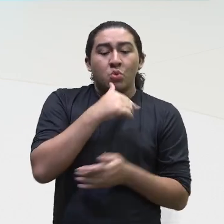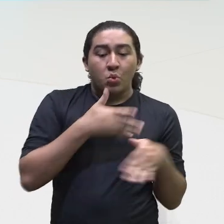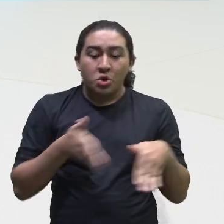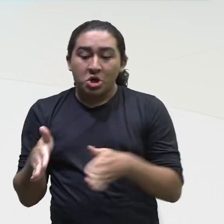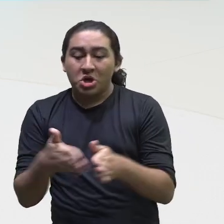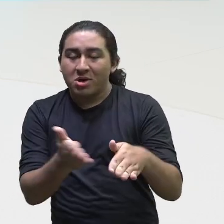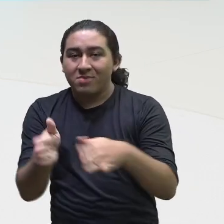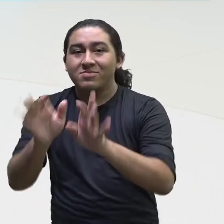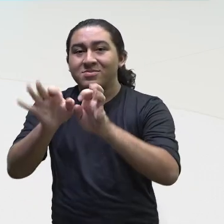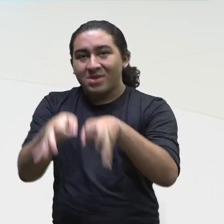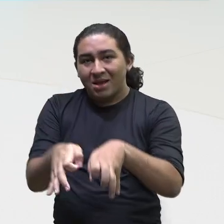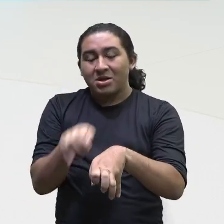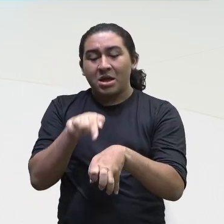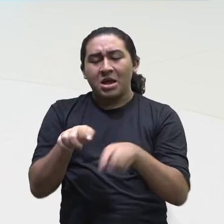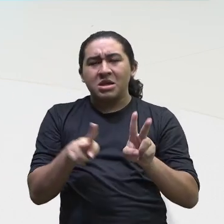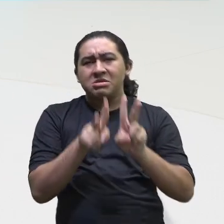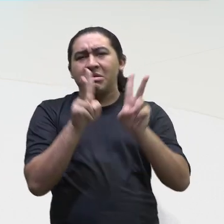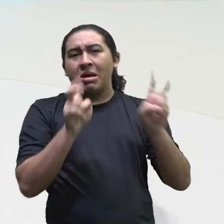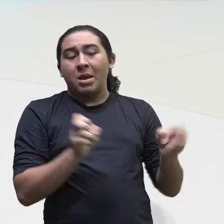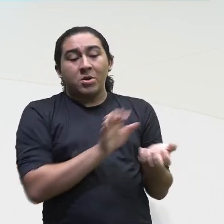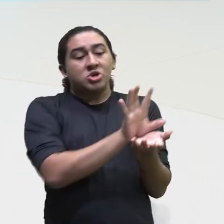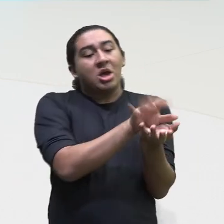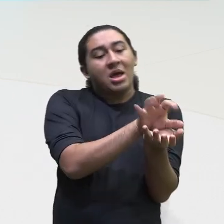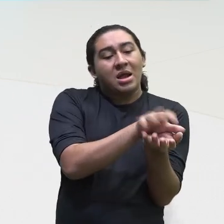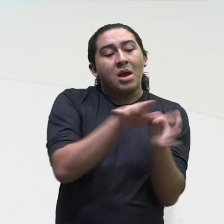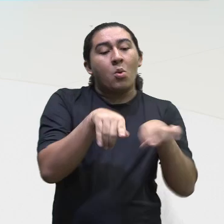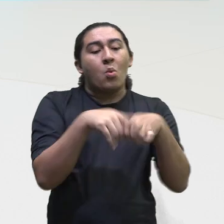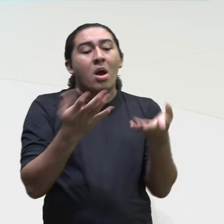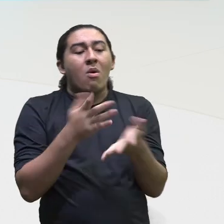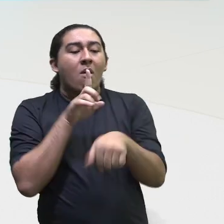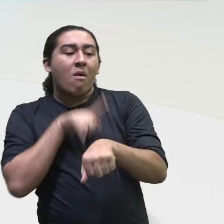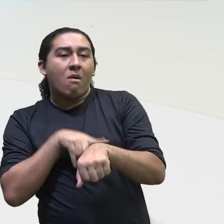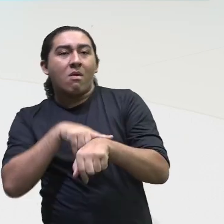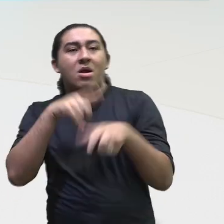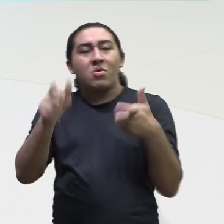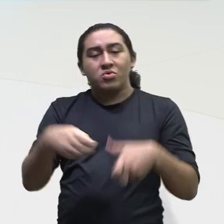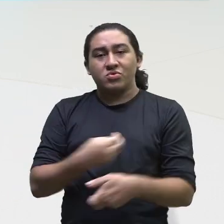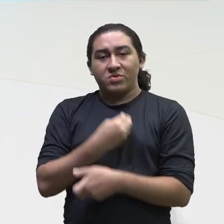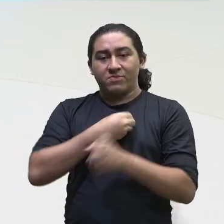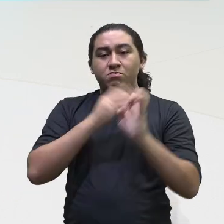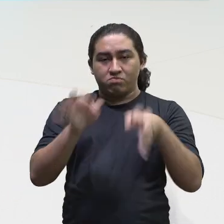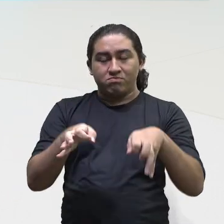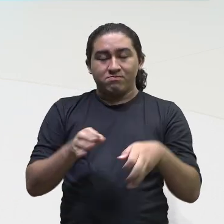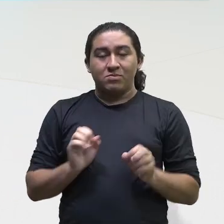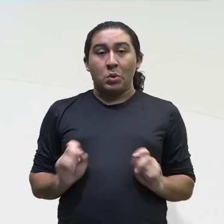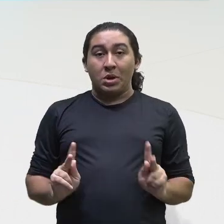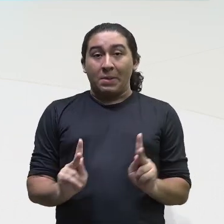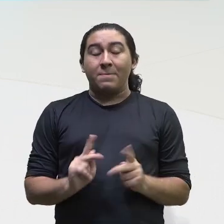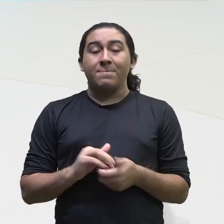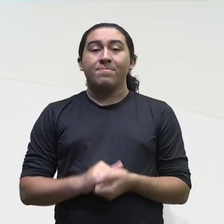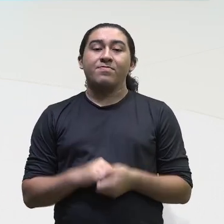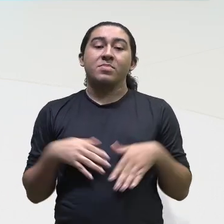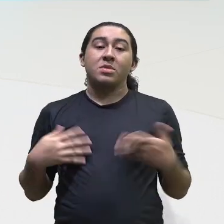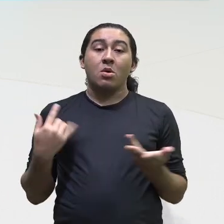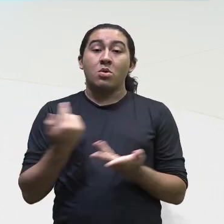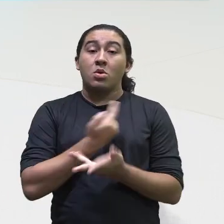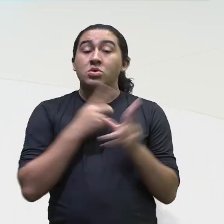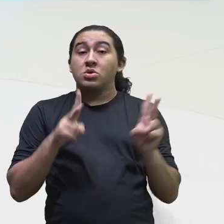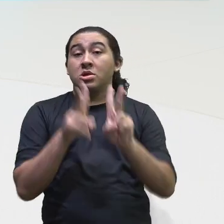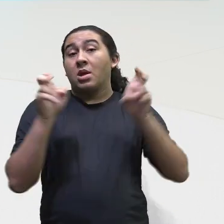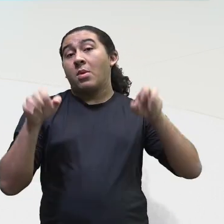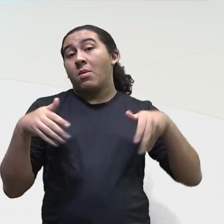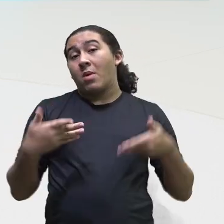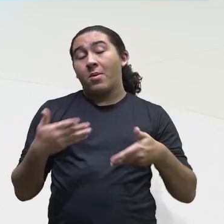rio, essa questão do jacaré, qual é o horário, onde eles ficam, certo? Muito bem. Então, a gente vai falar